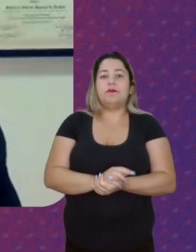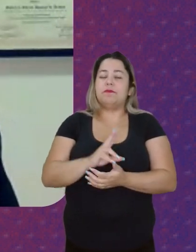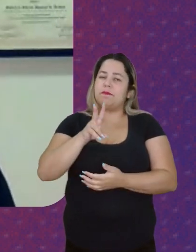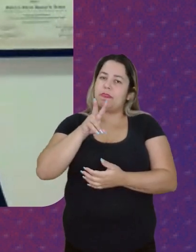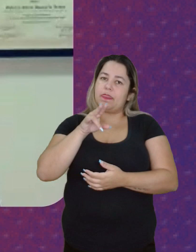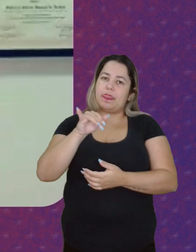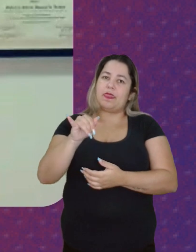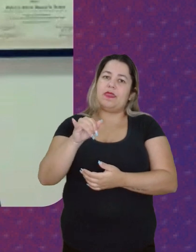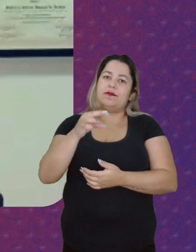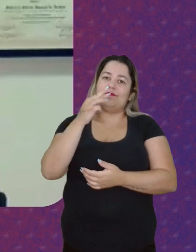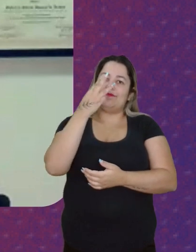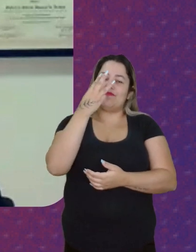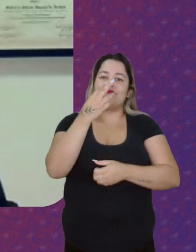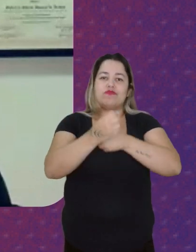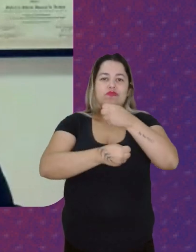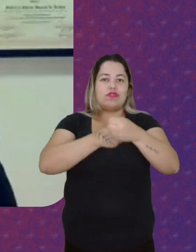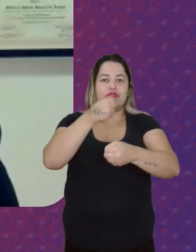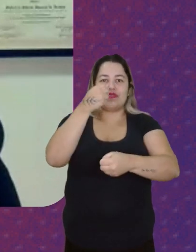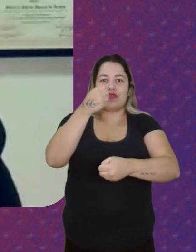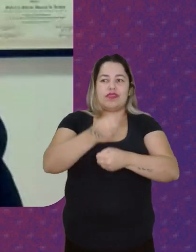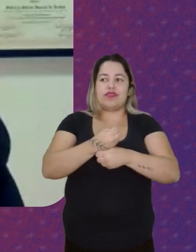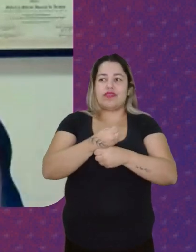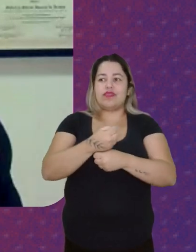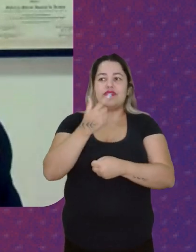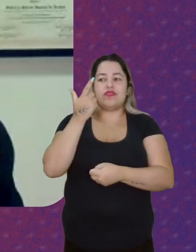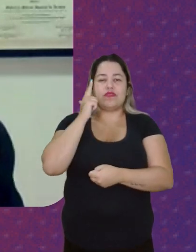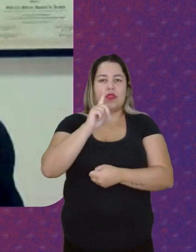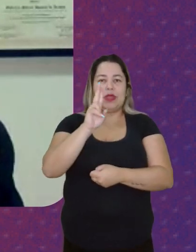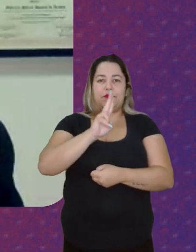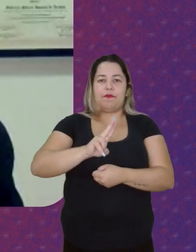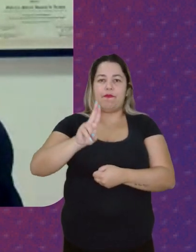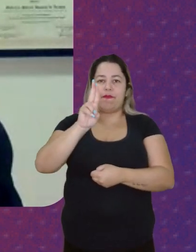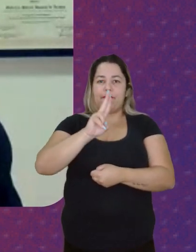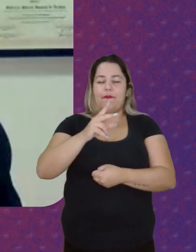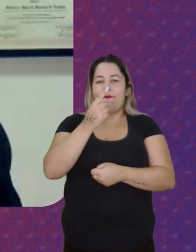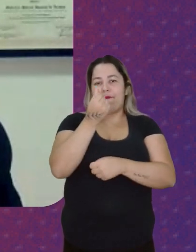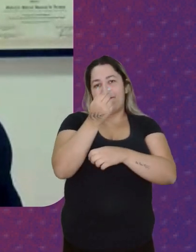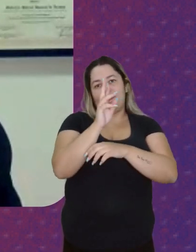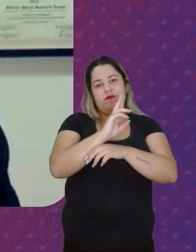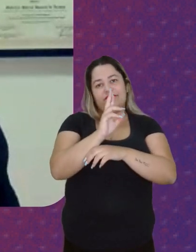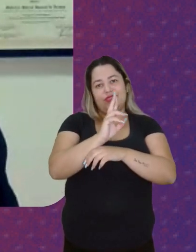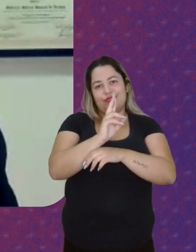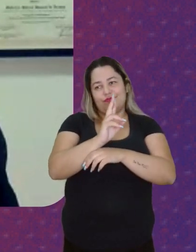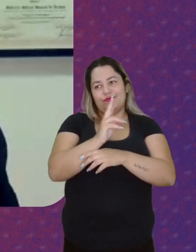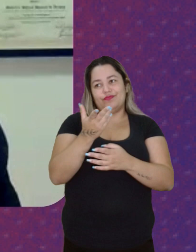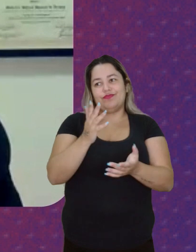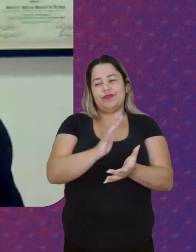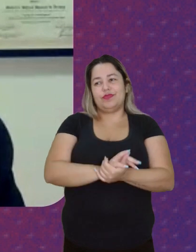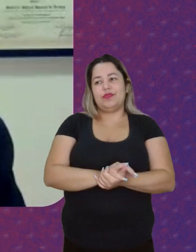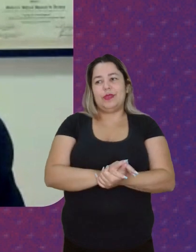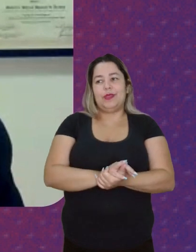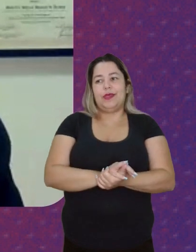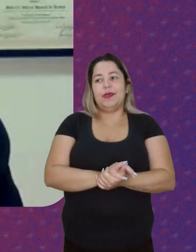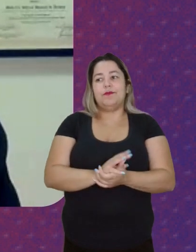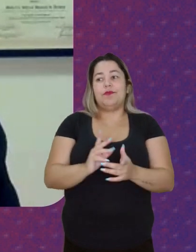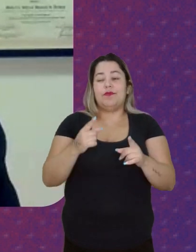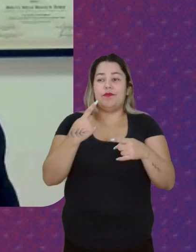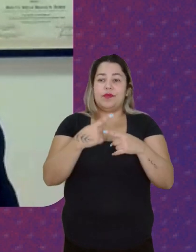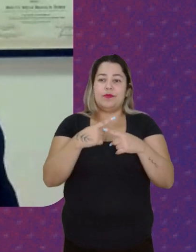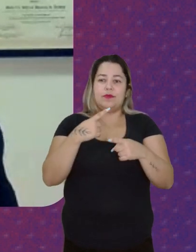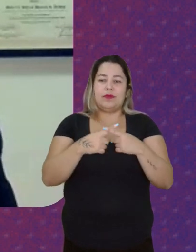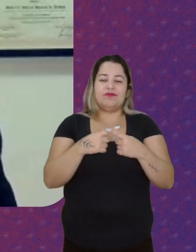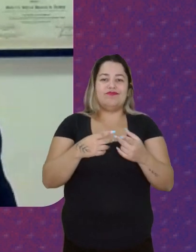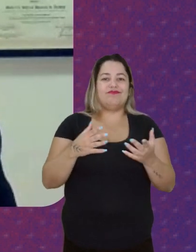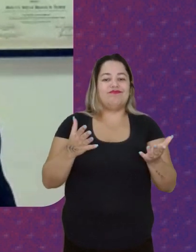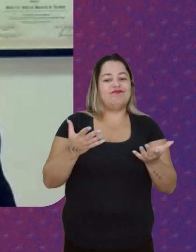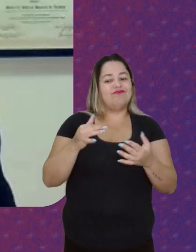nos próximos 3 anos sem conseguir utilizar o fundo partidário. Então, é uma sanção muito pesada e que acaba